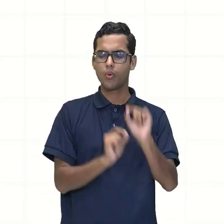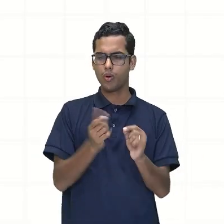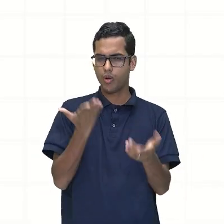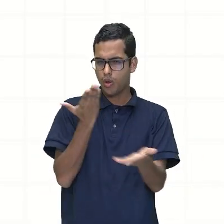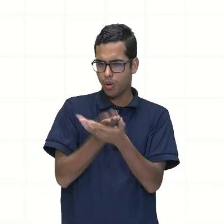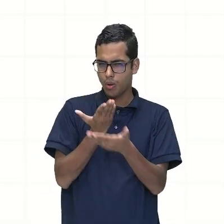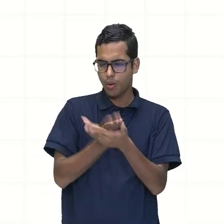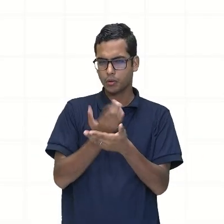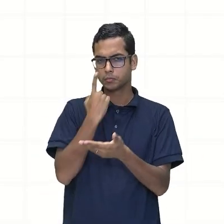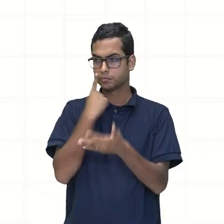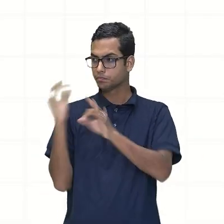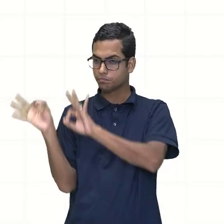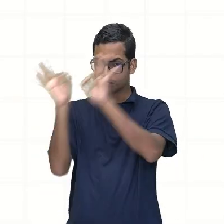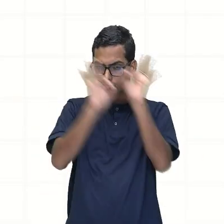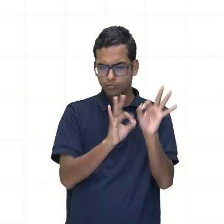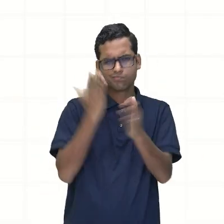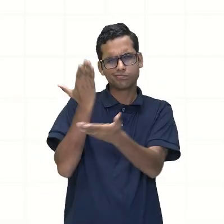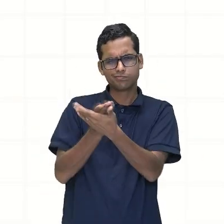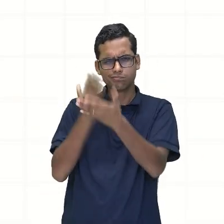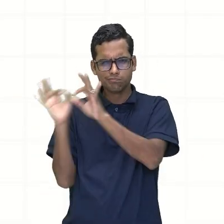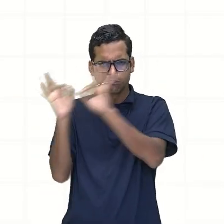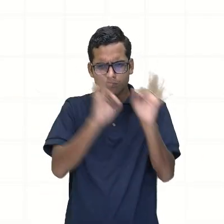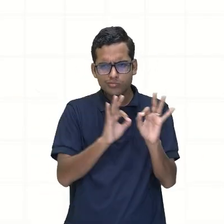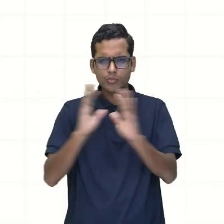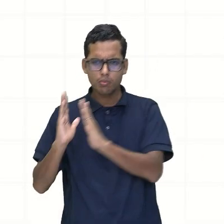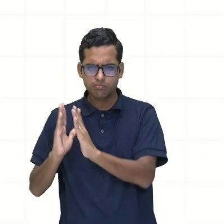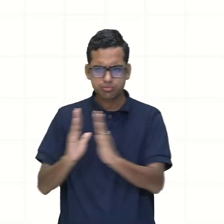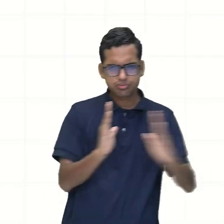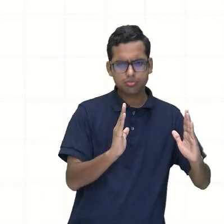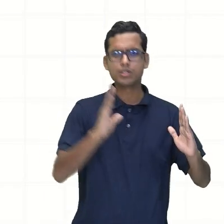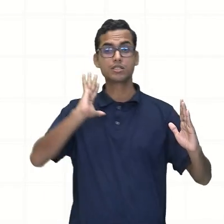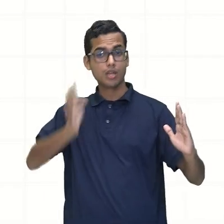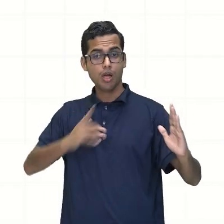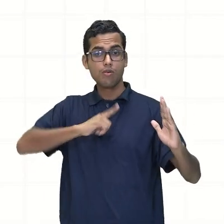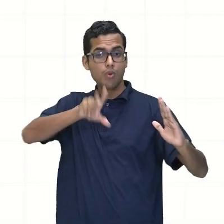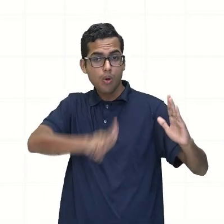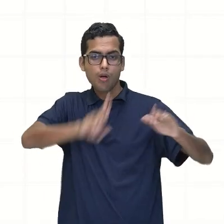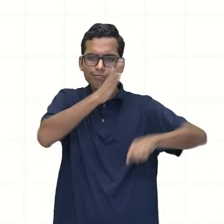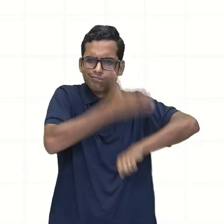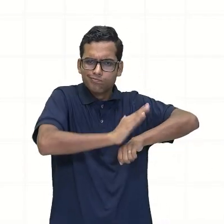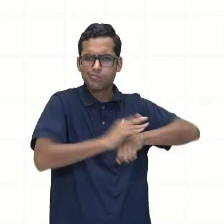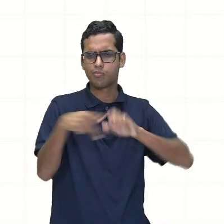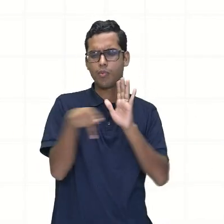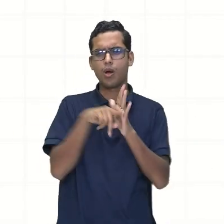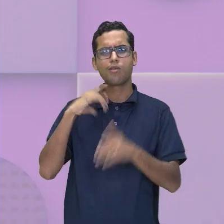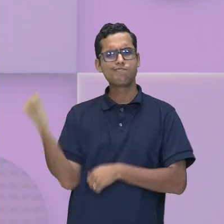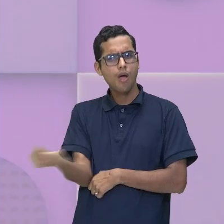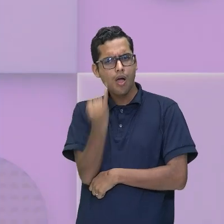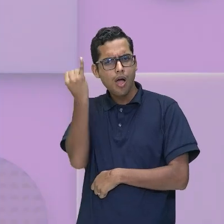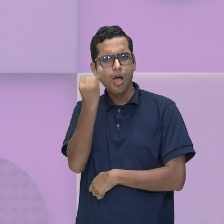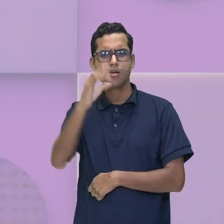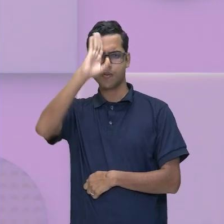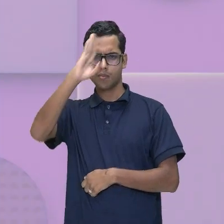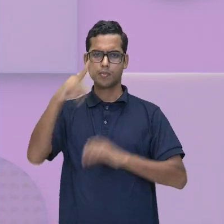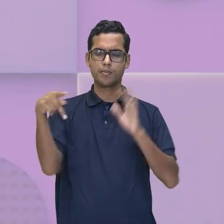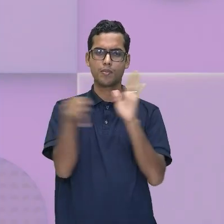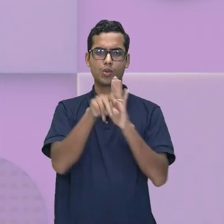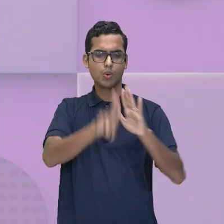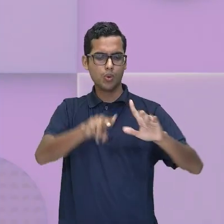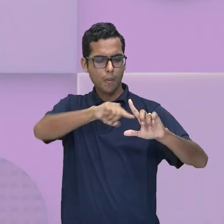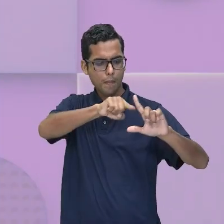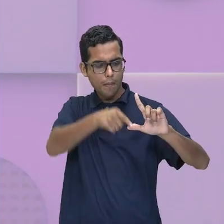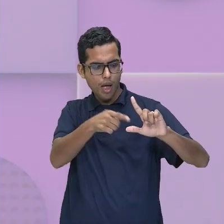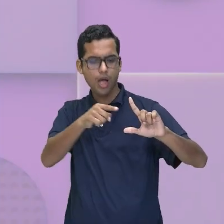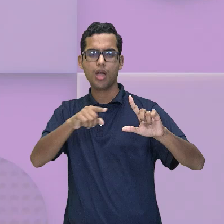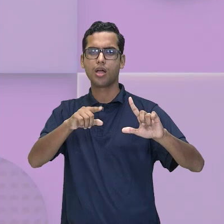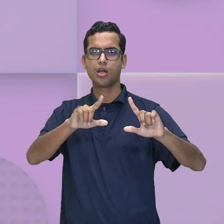aqui na verdade a gente já viu nessa situação uma aplicação prática da importância do uso dos triângulos, onde